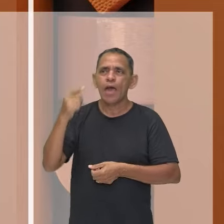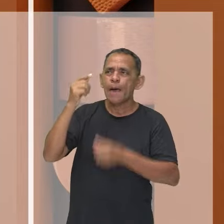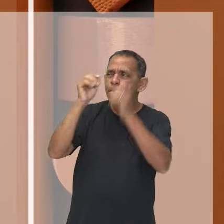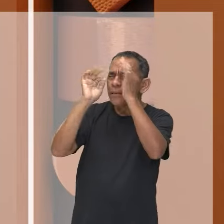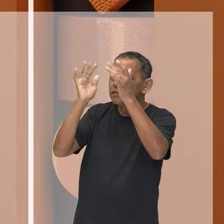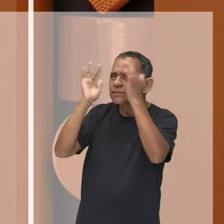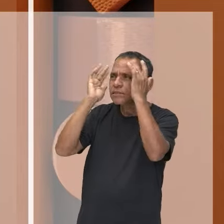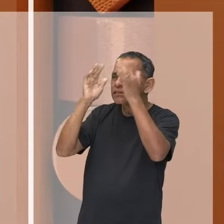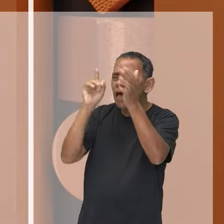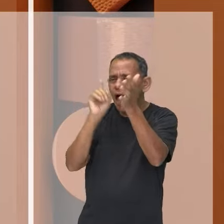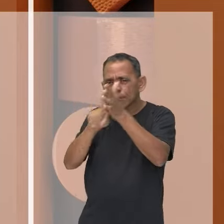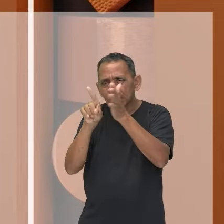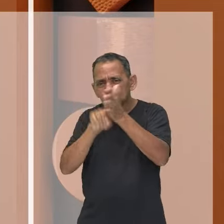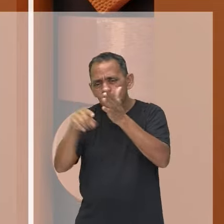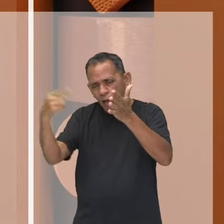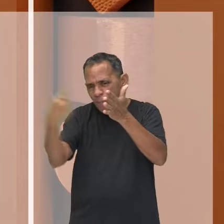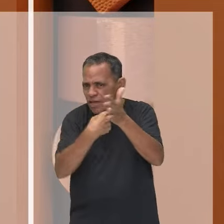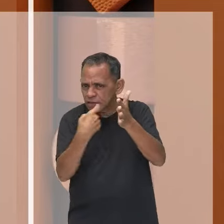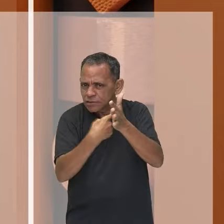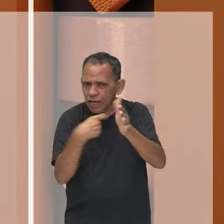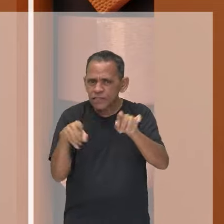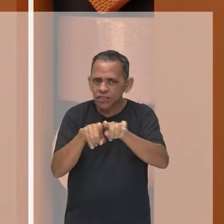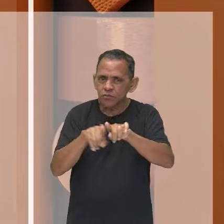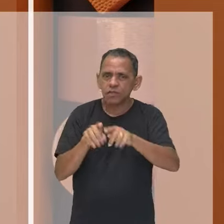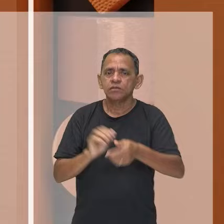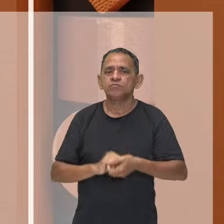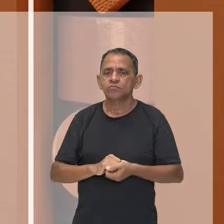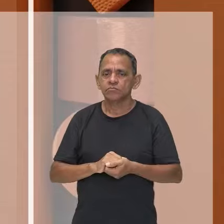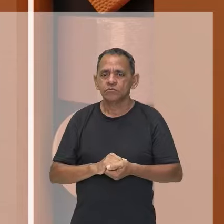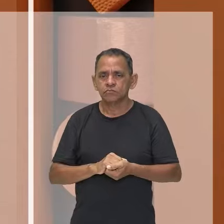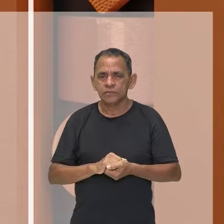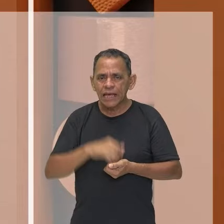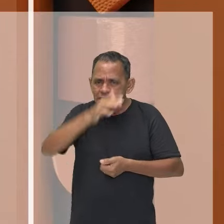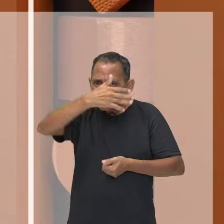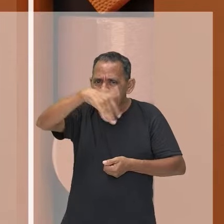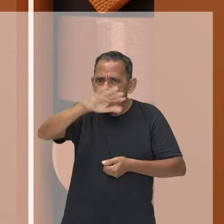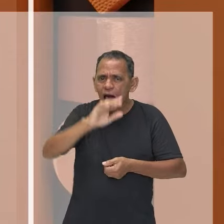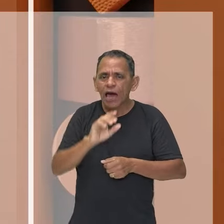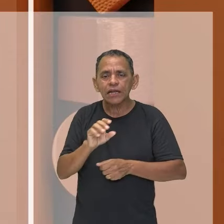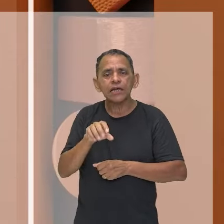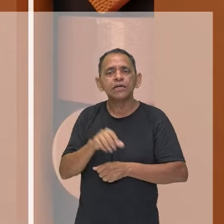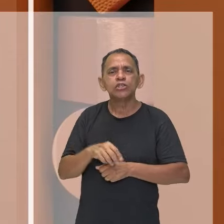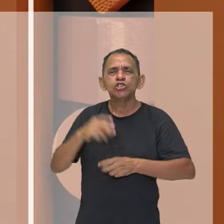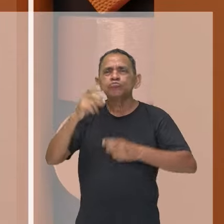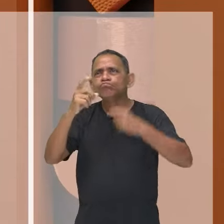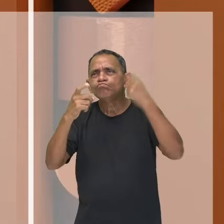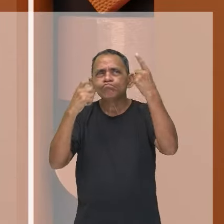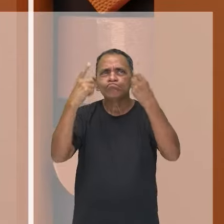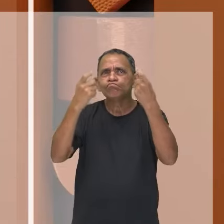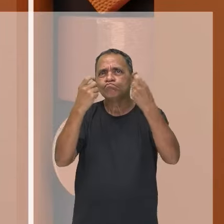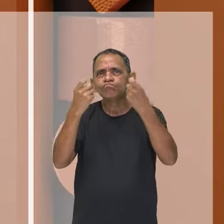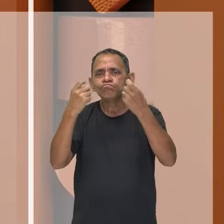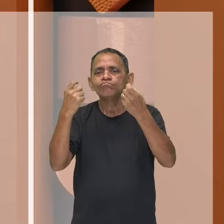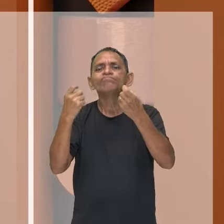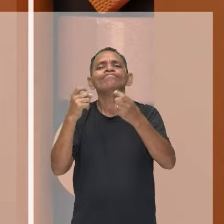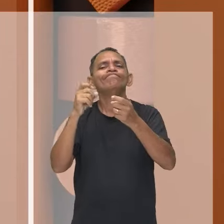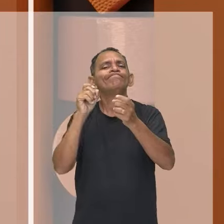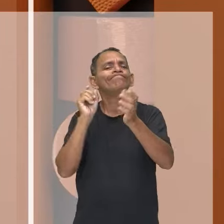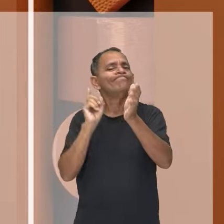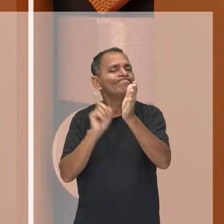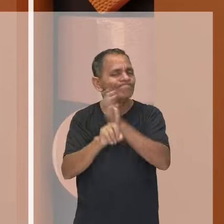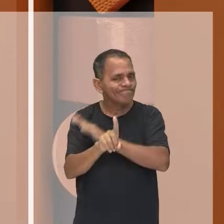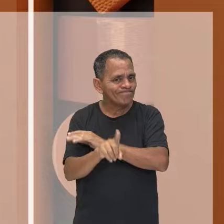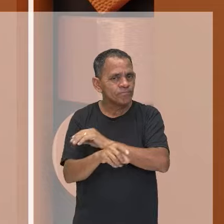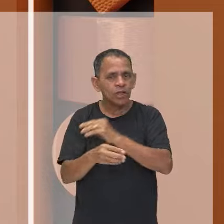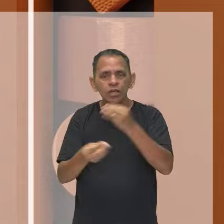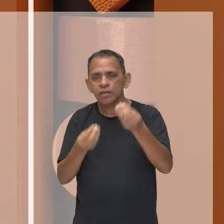se interrogar. A filosofia ela está preocupada com a pergunta, né? O que é? O quê? Como?